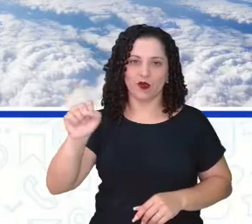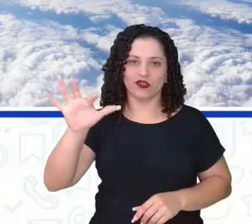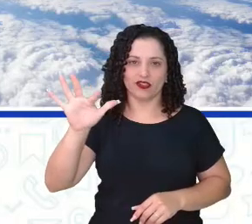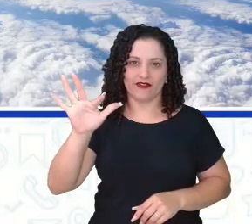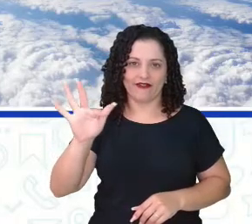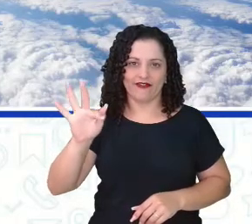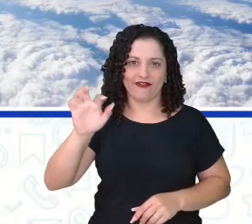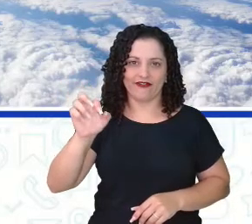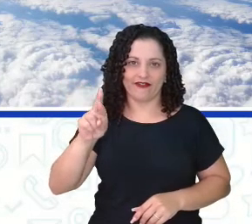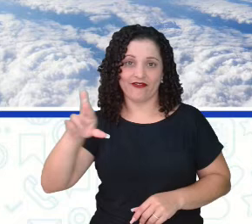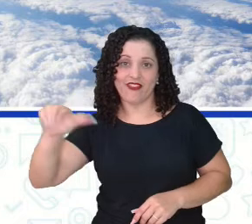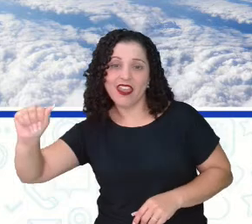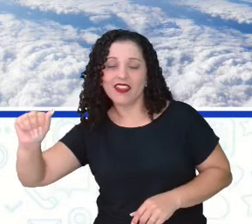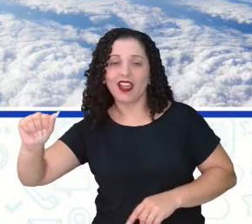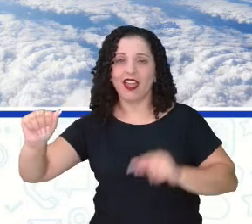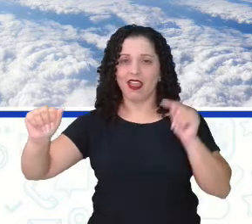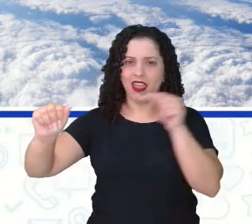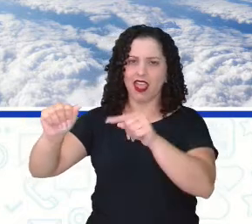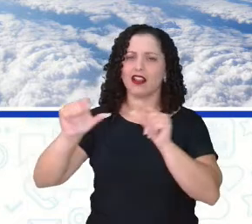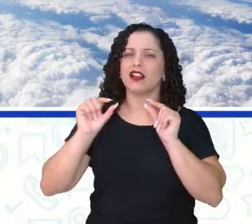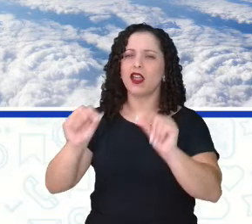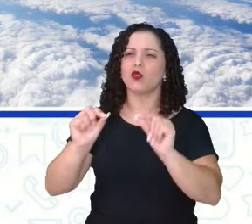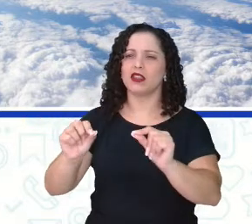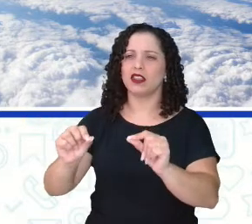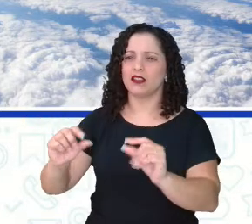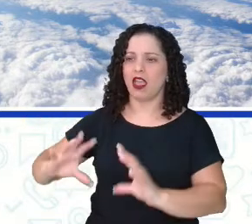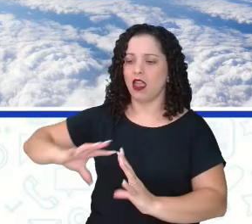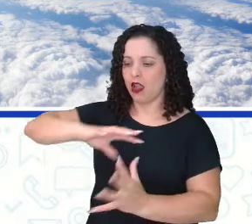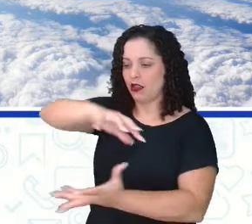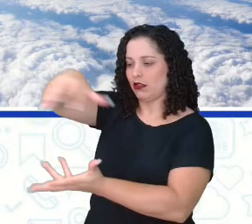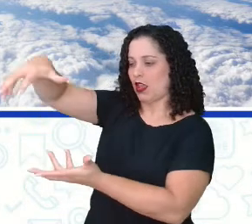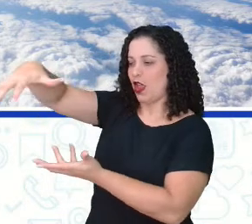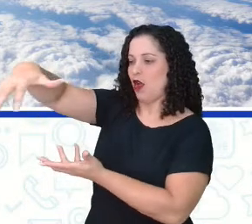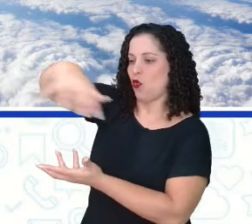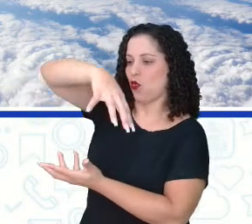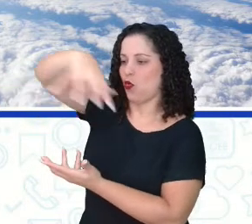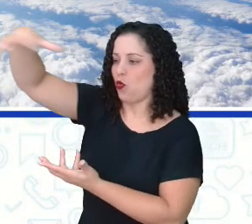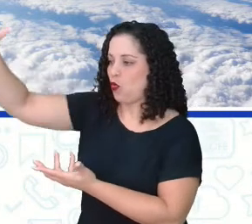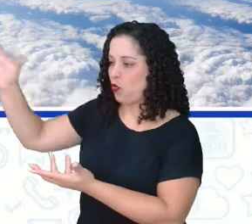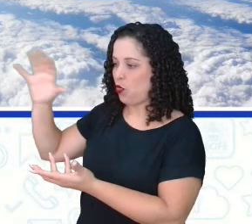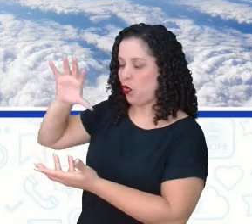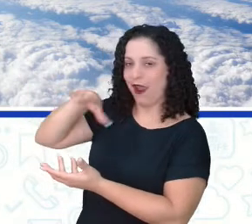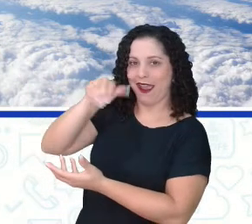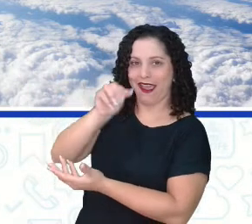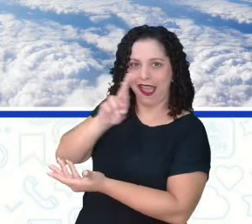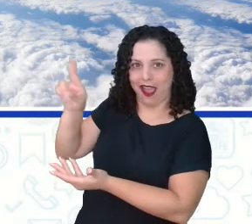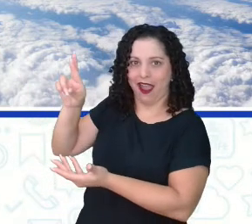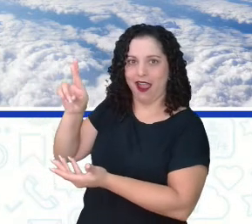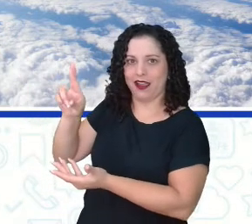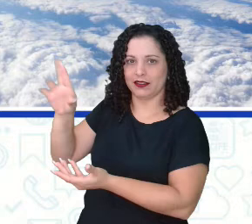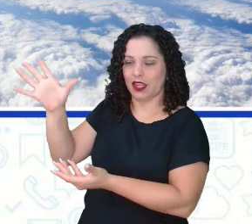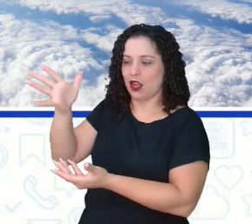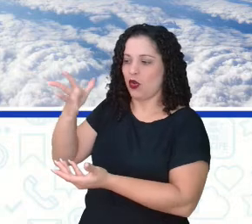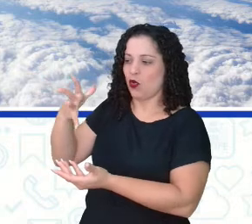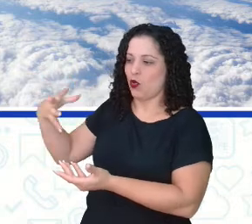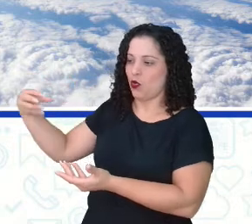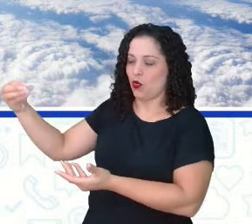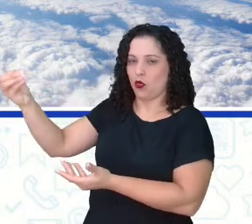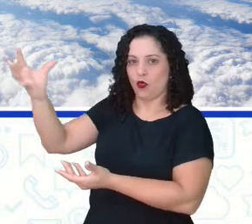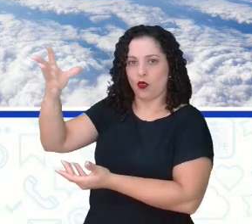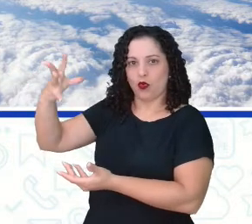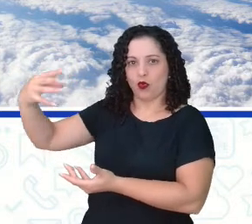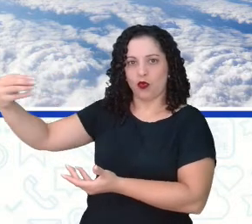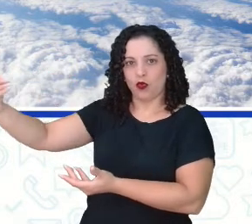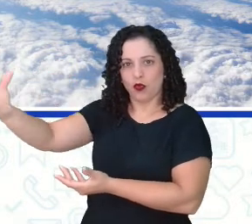Que a gente vai ver que a atmosfera é a camada de ar que envolve o planeta Terra. E essa camada de ar tem